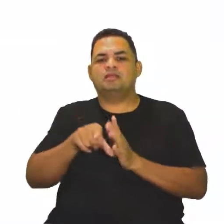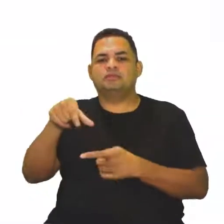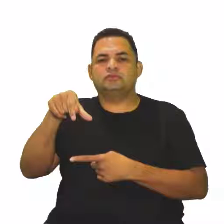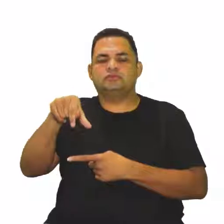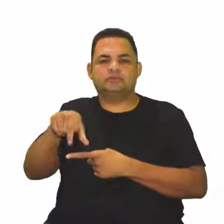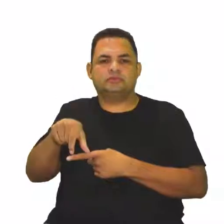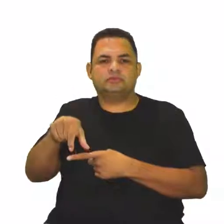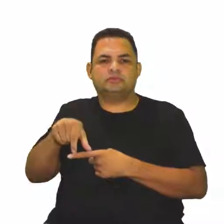faz? Ó, o U,